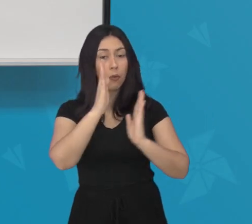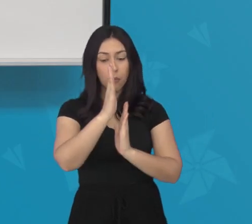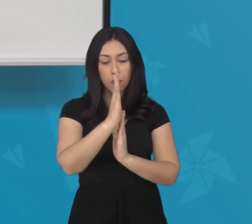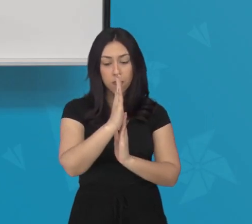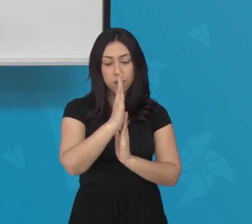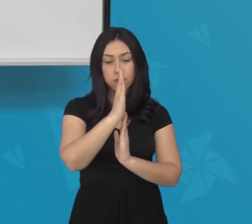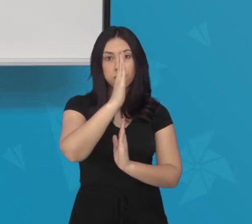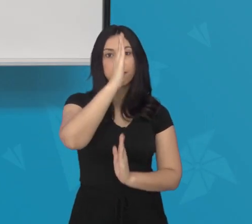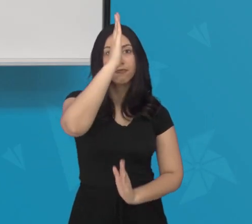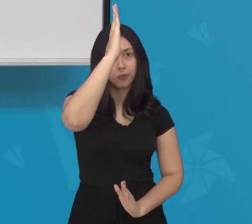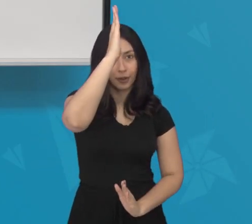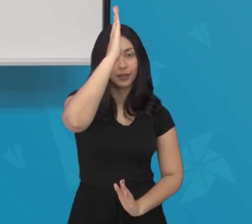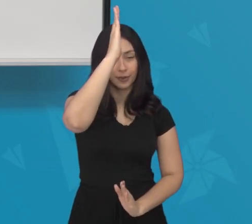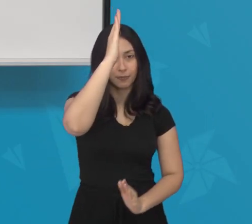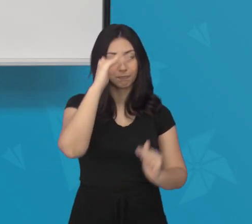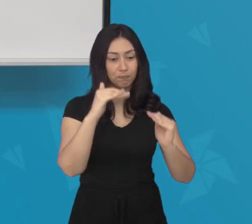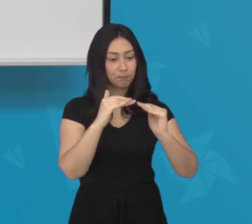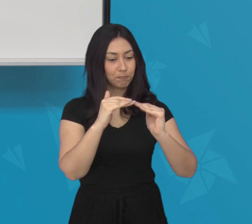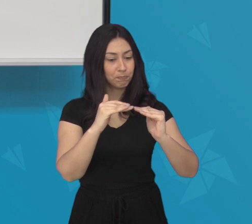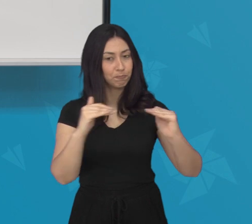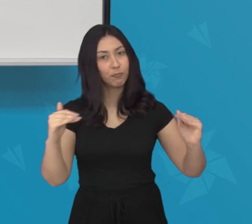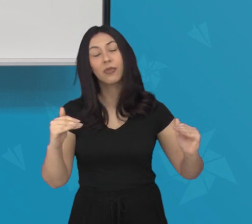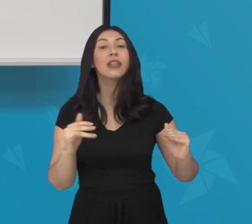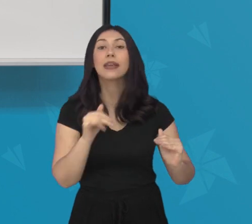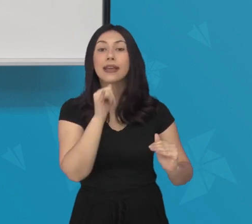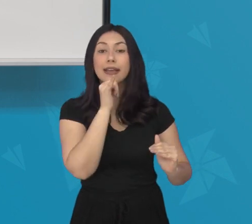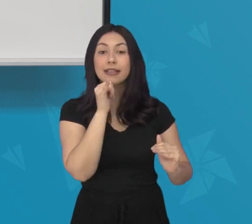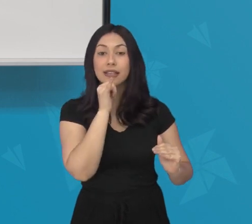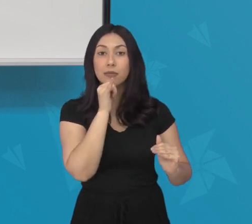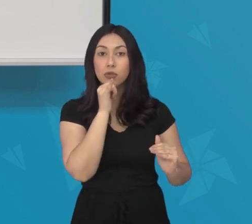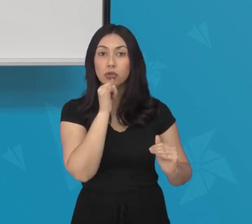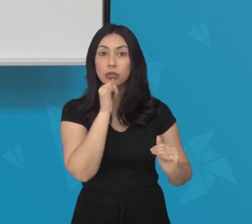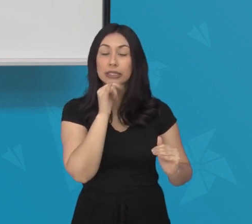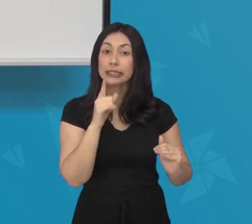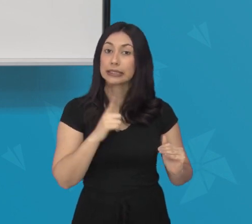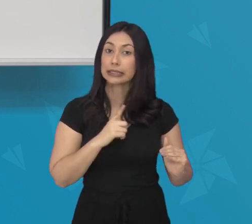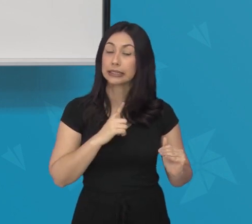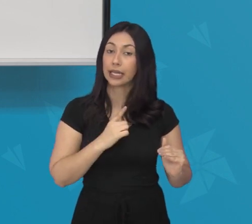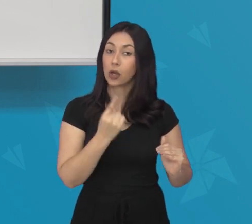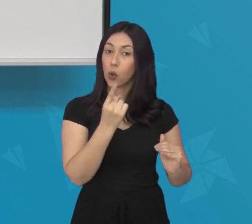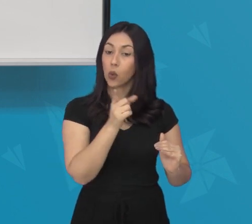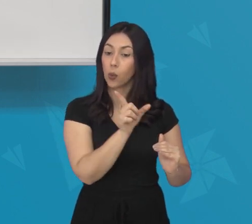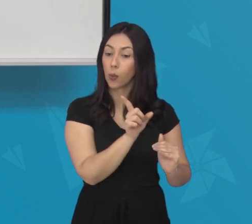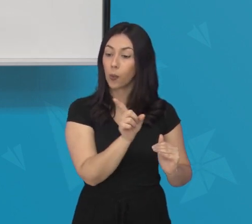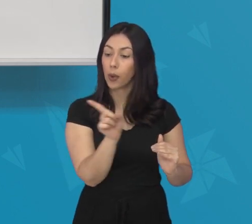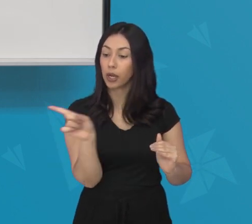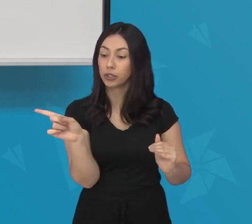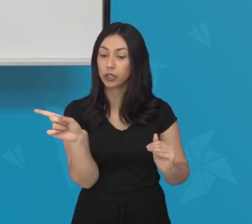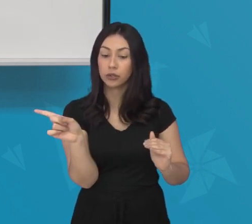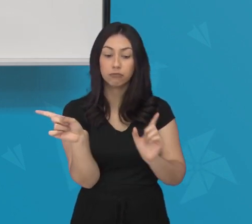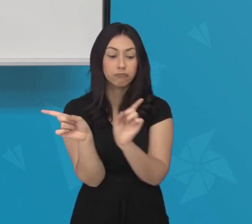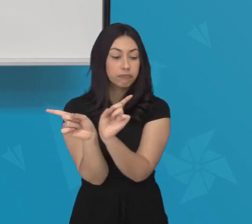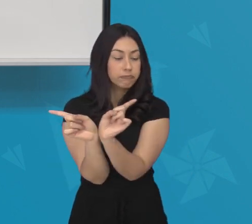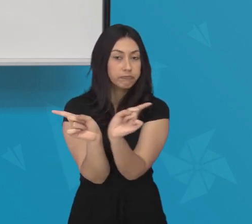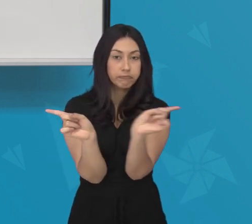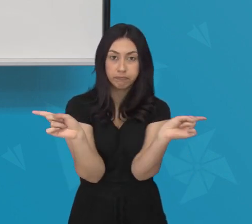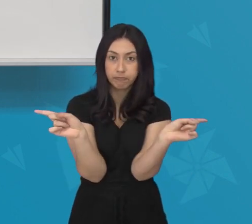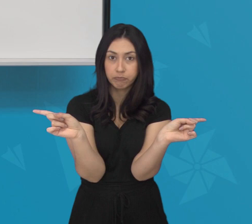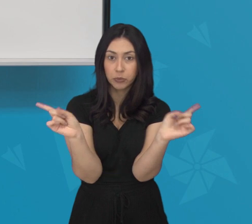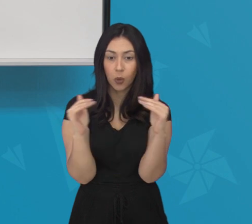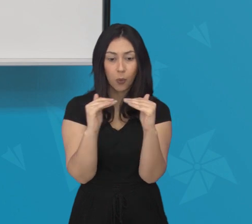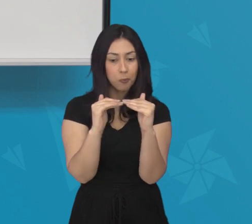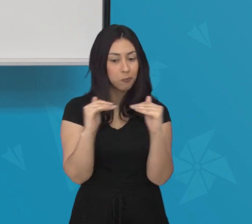da direção que os vetores estão. Se eu tenho um vetor para a direita e um vetor para a esquerda, eles têm a mesma